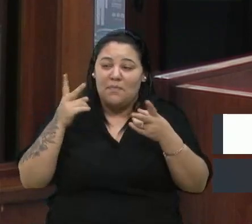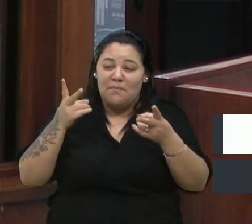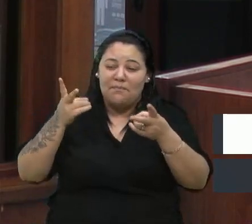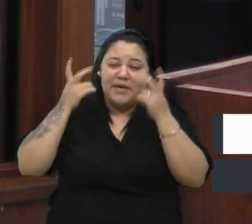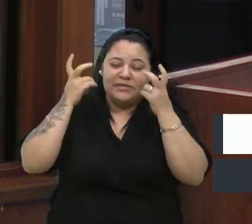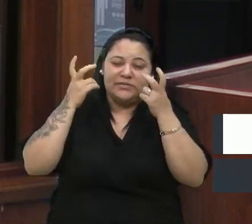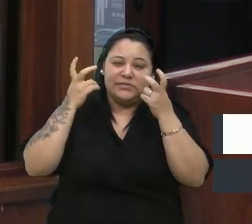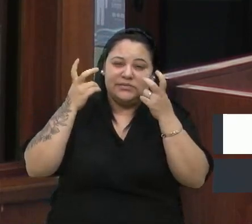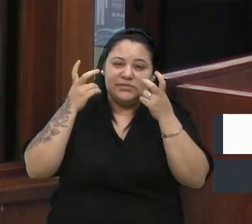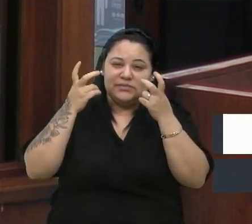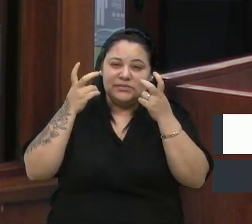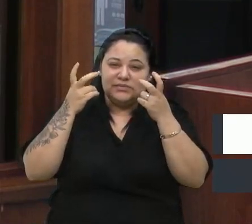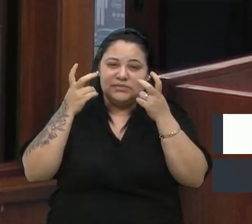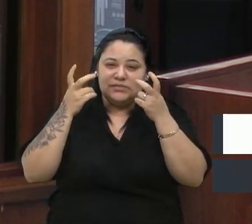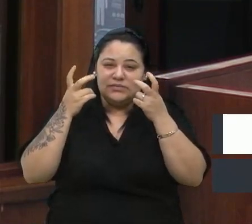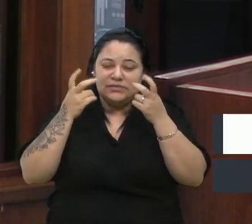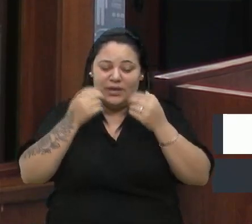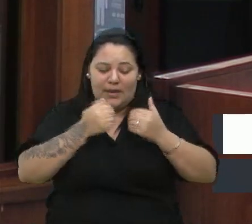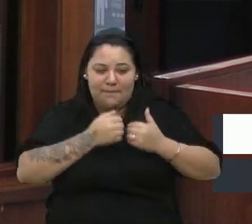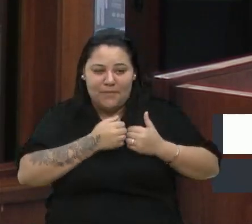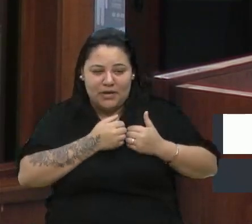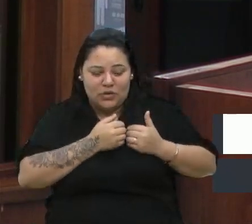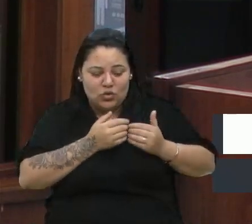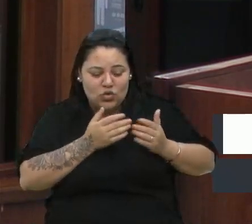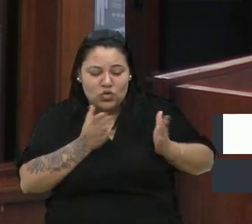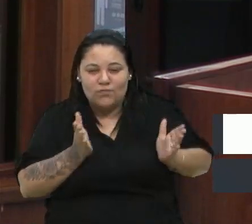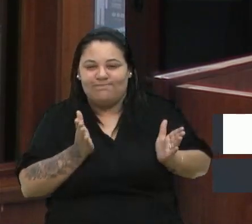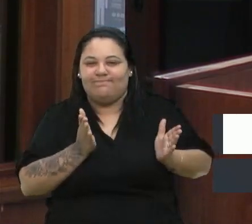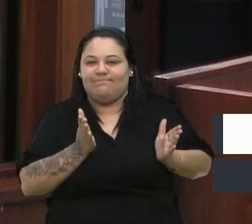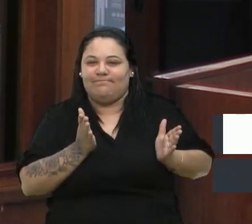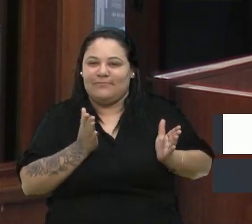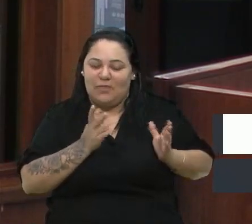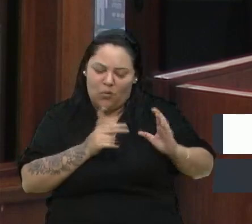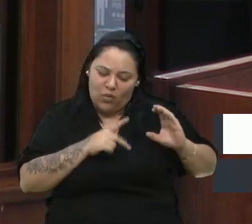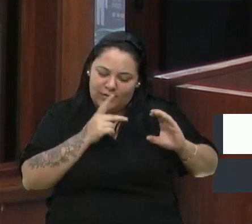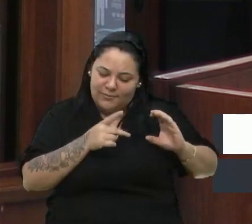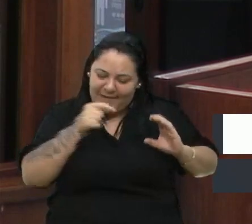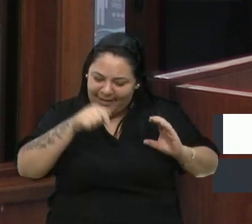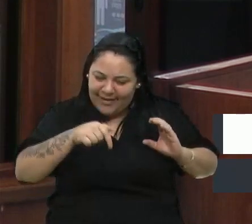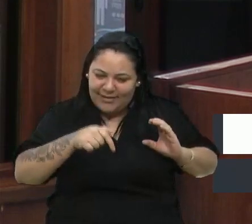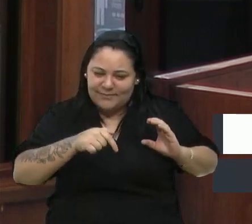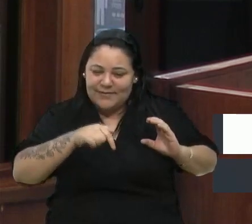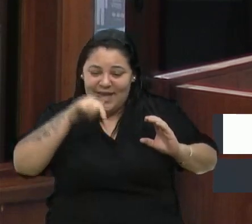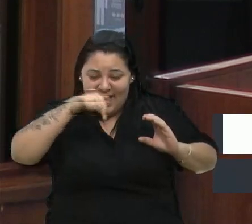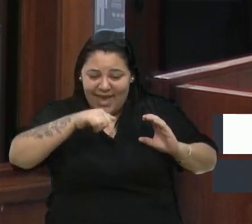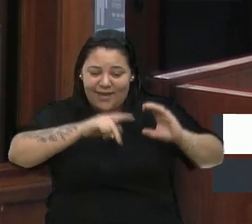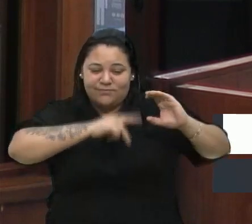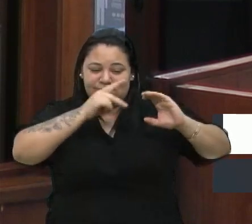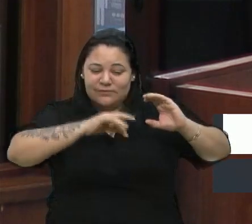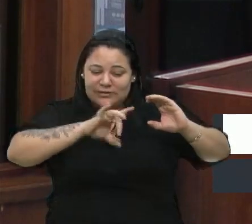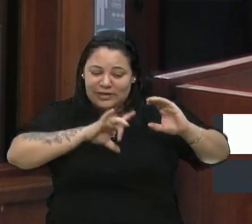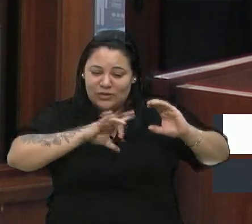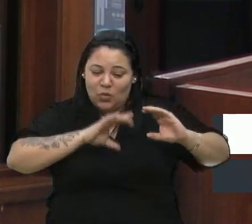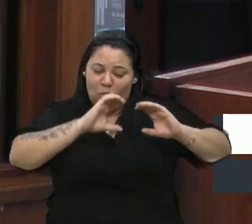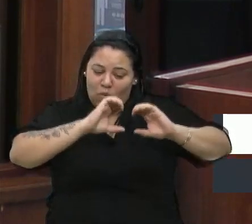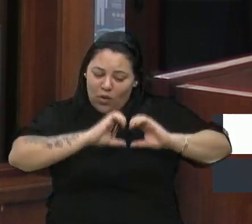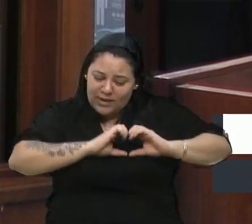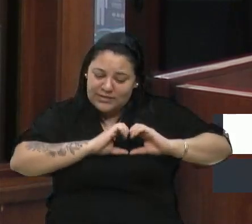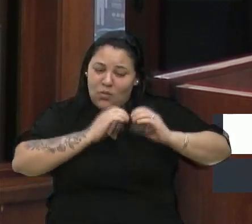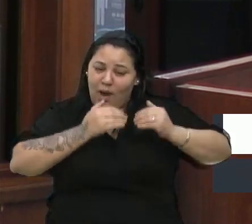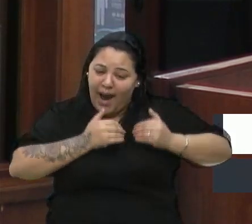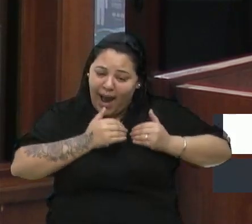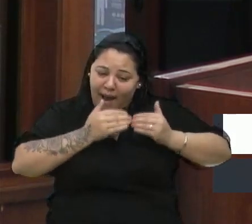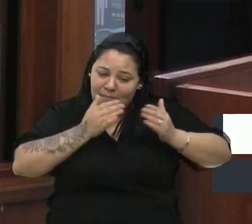abertura do coração dessa casa, porque essa casa ela tem um coração aberto, é uma autoridade que tem o coração aberto. E